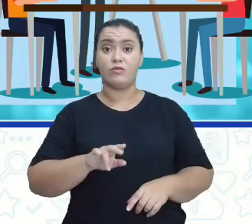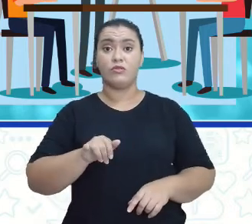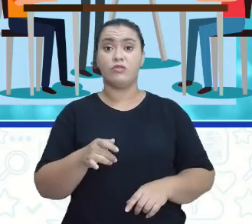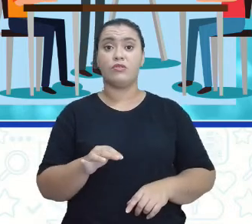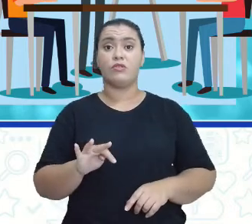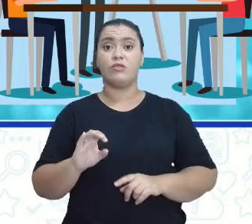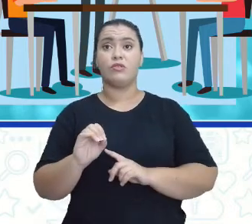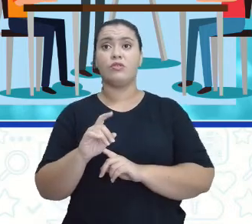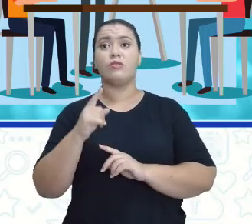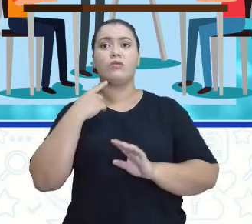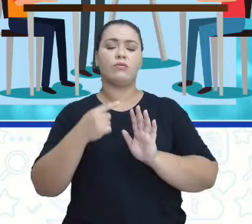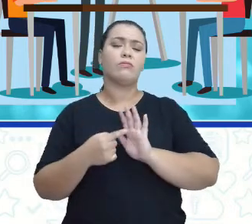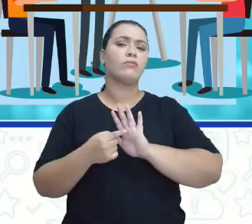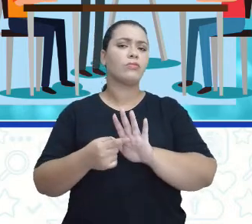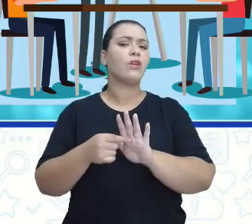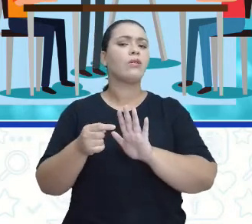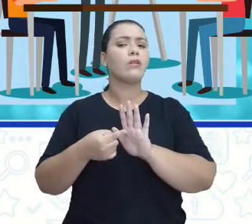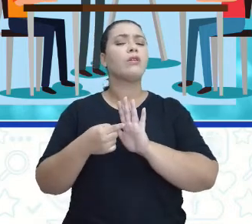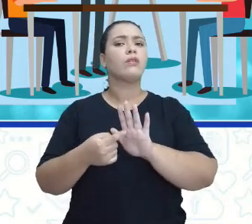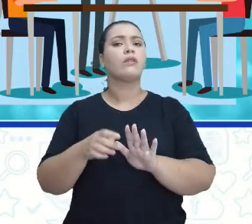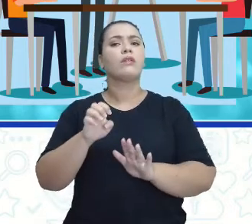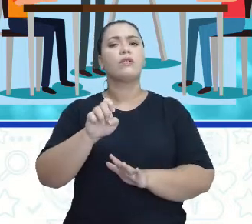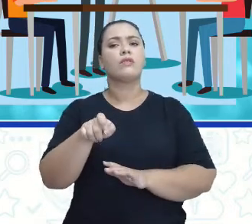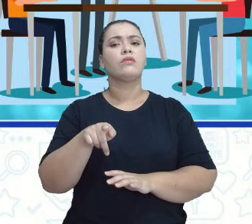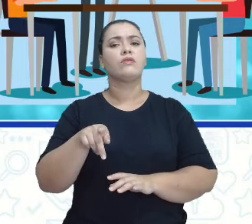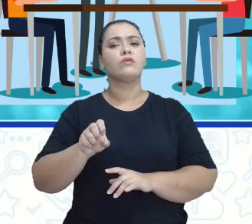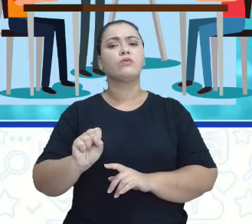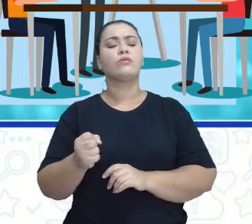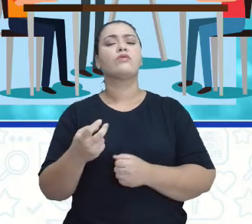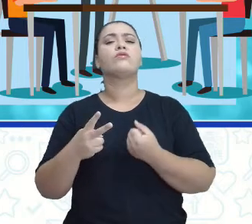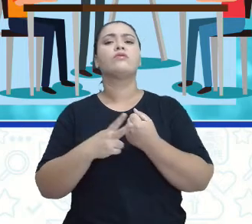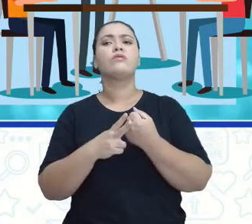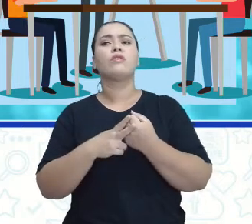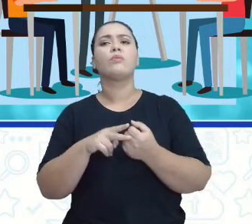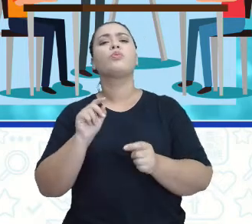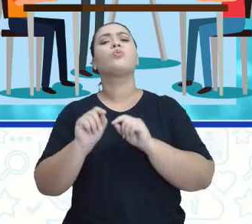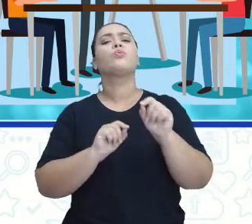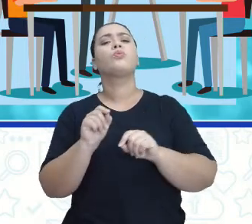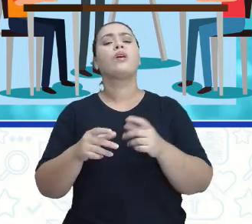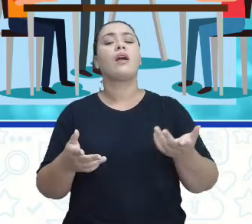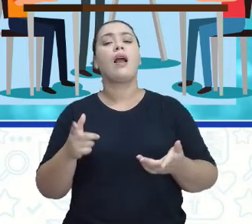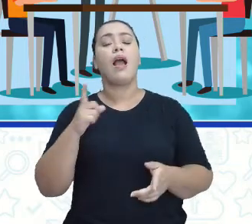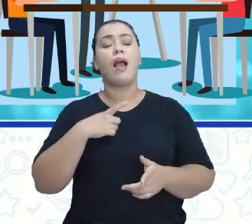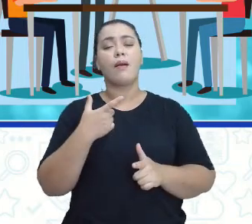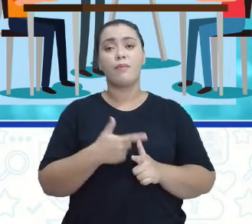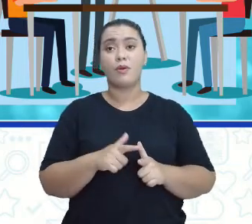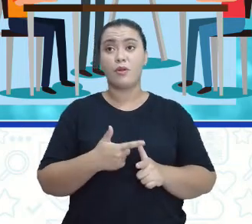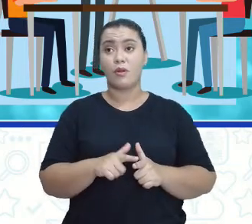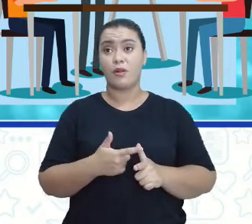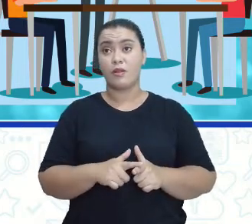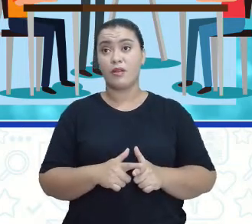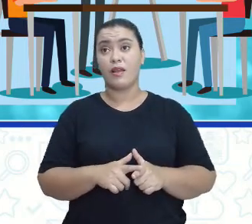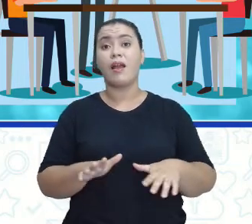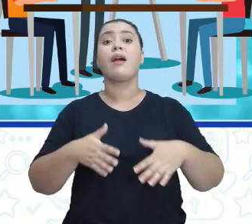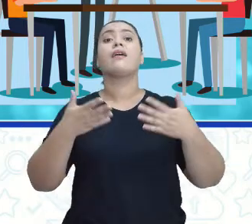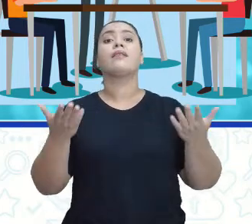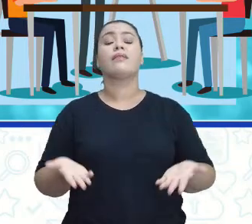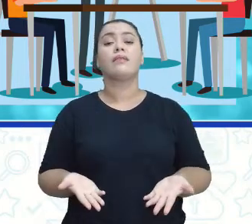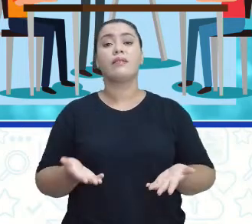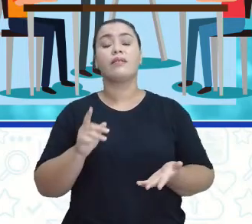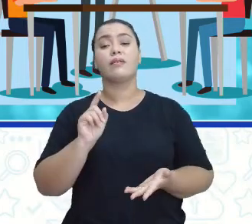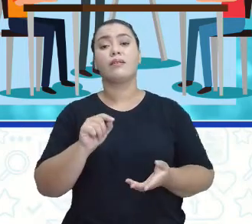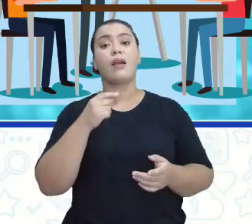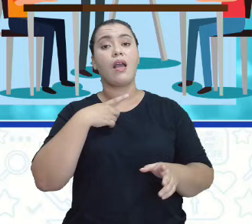sujeito. Maria expôs o quê? Expôs é um verbo. O quê? Suas dificuldades. Então, suas dificuldades é